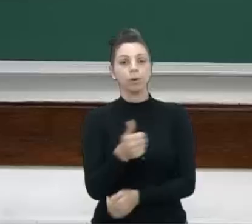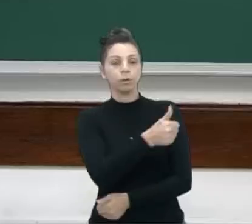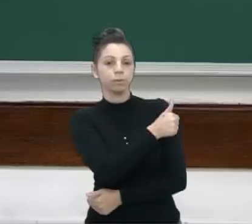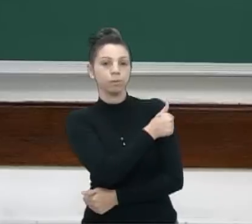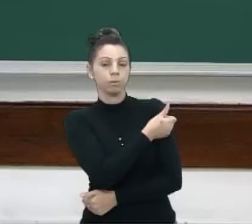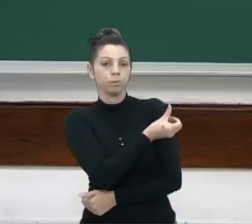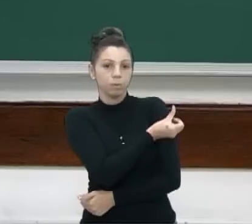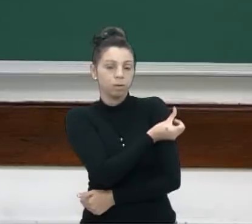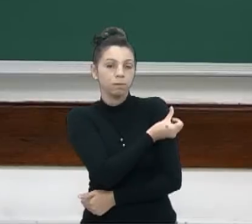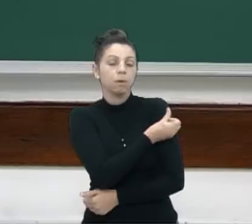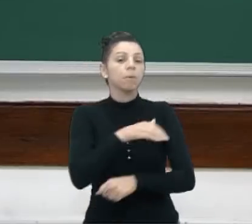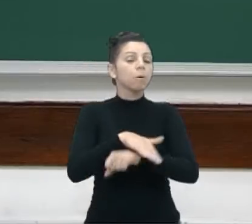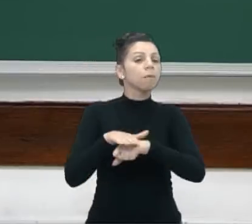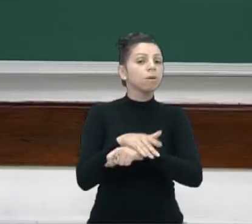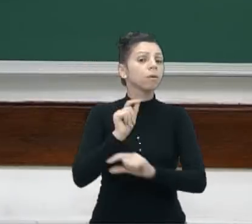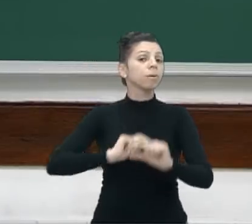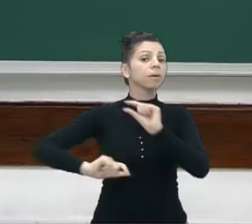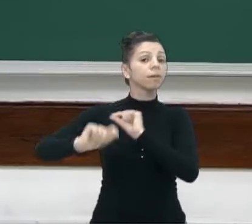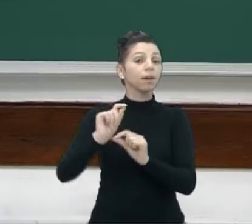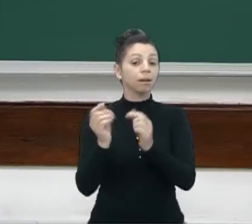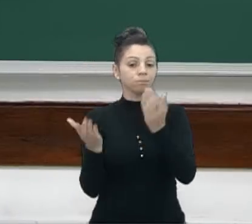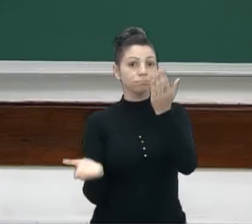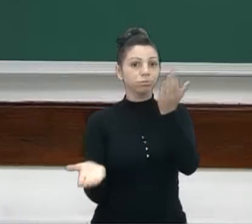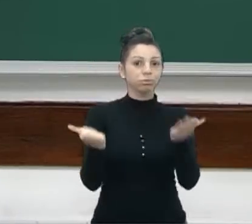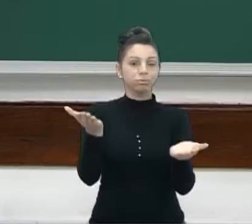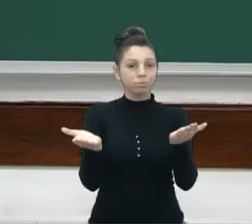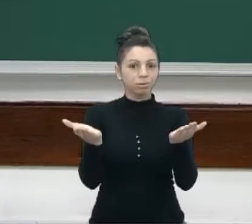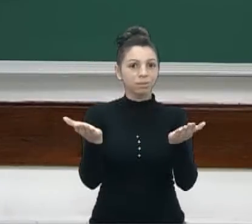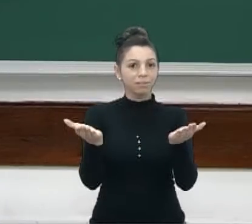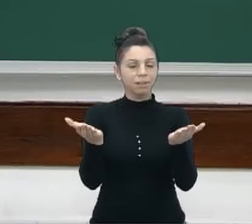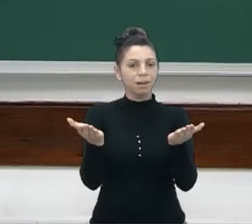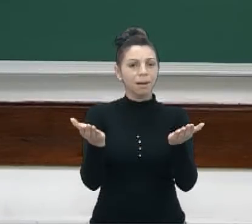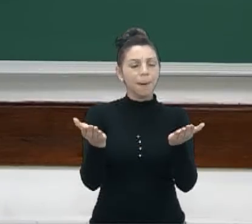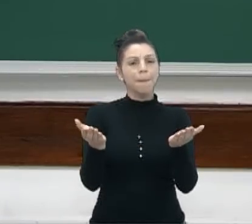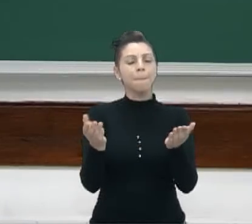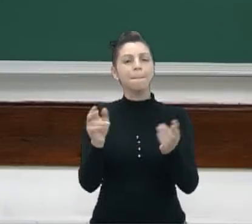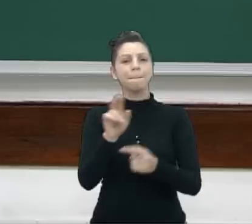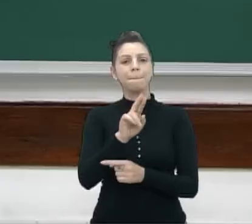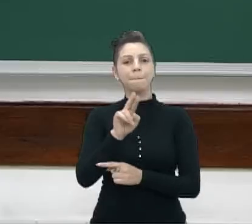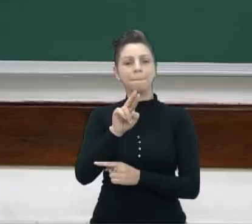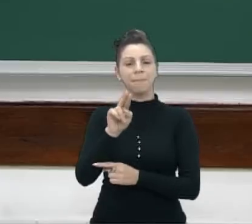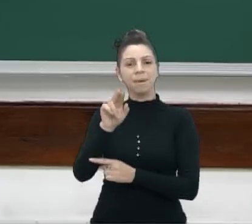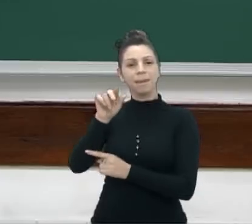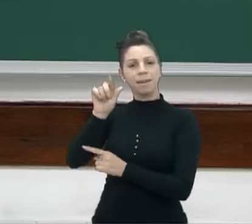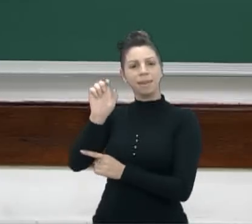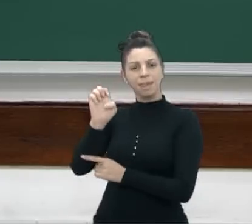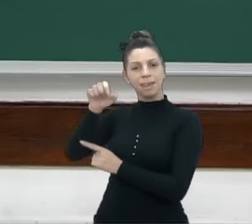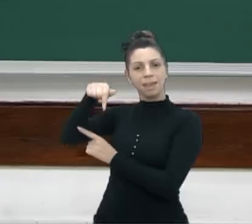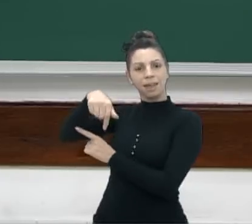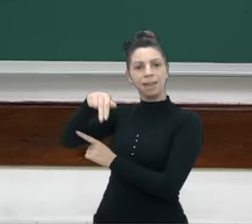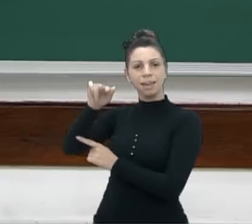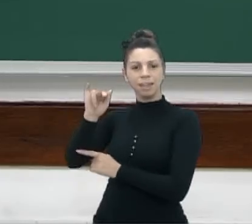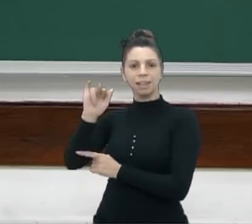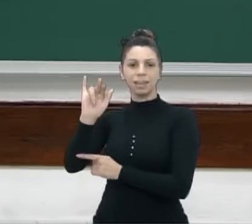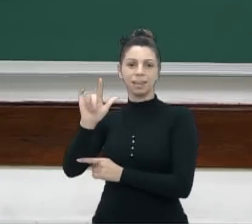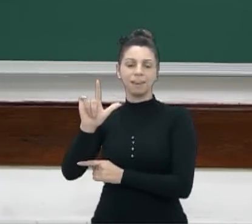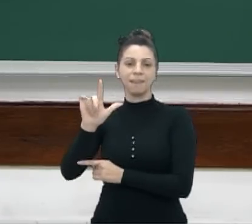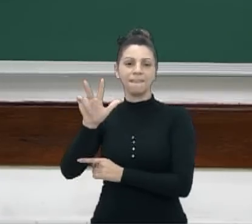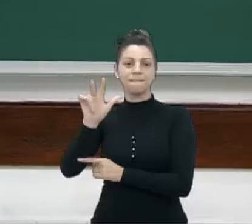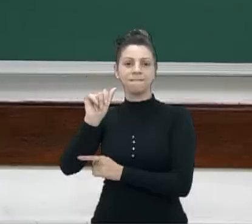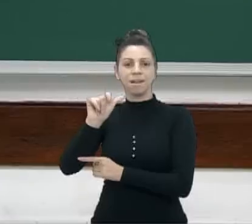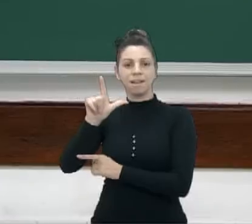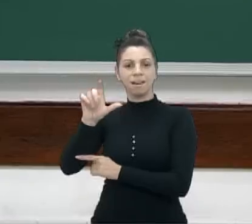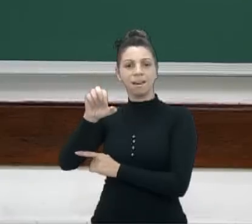poder conversar um pouquinho sobre equivalência, essa palavrinha, tá? Gente, vou dar uma dica